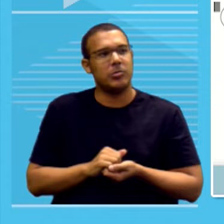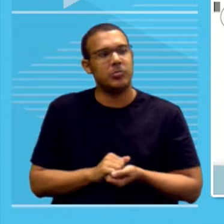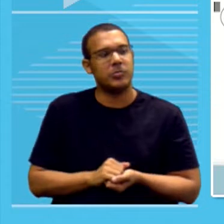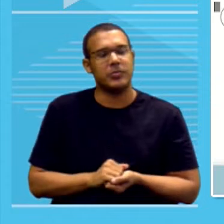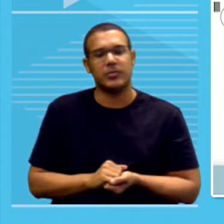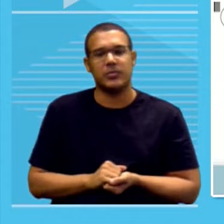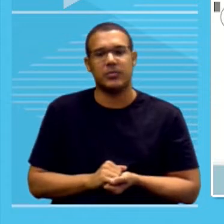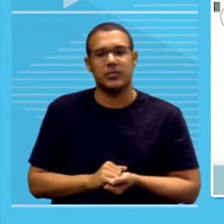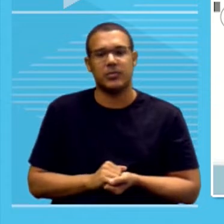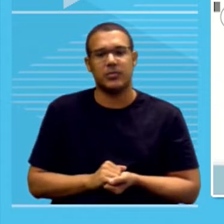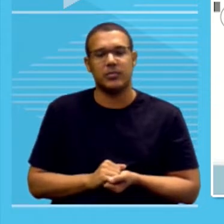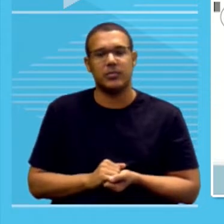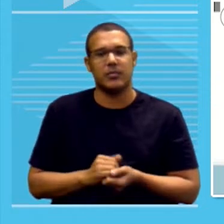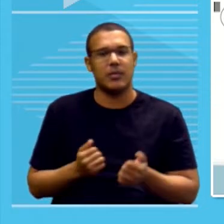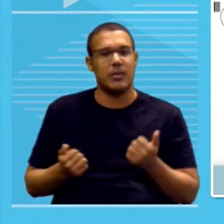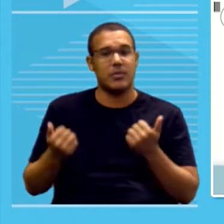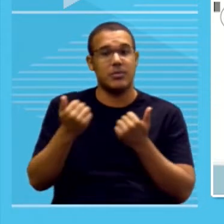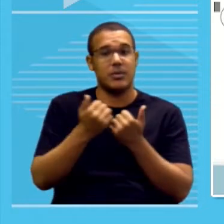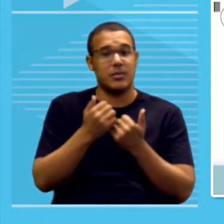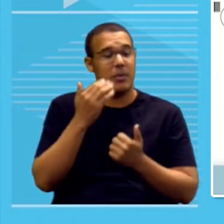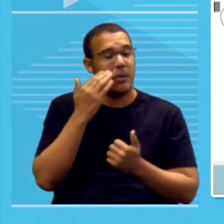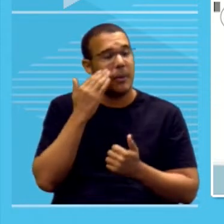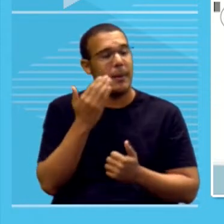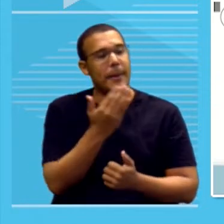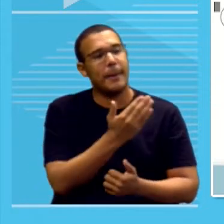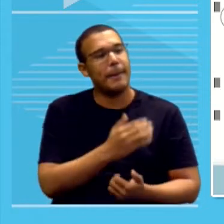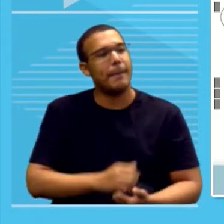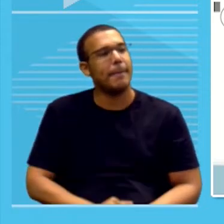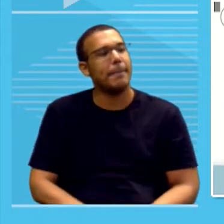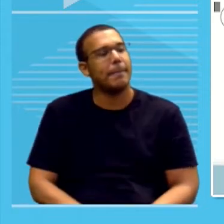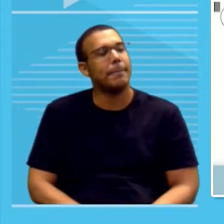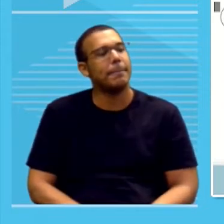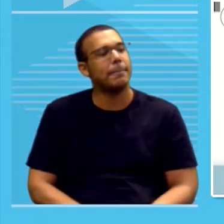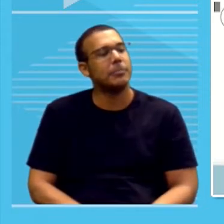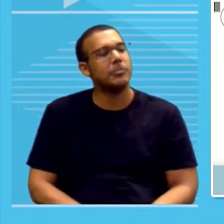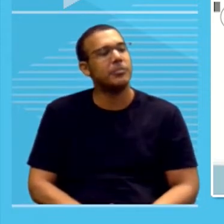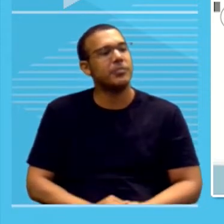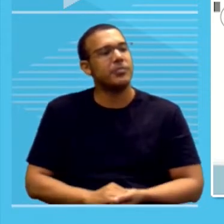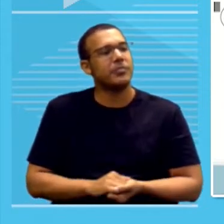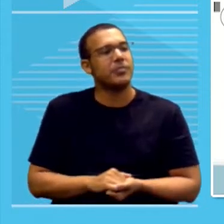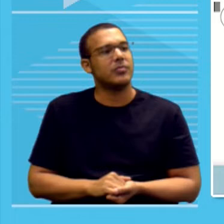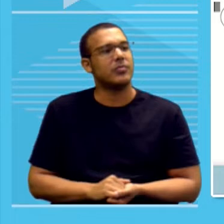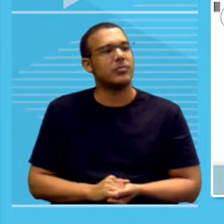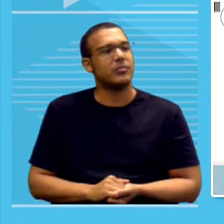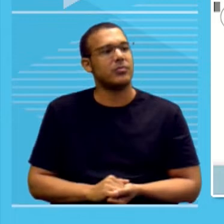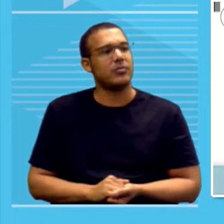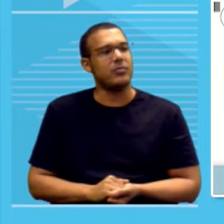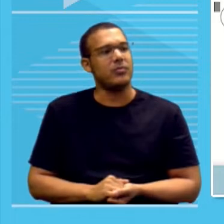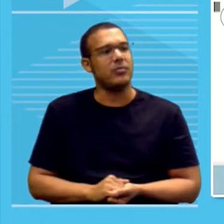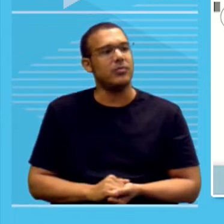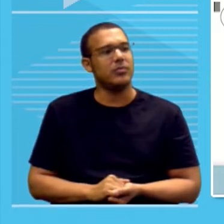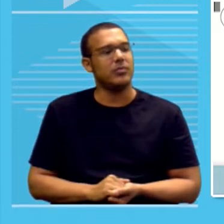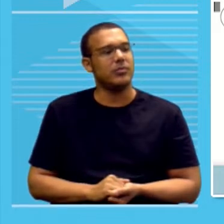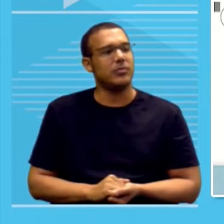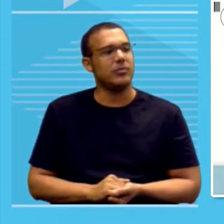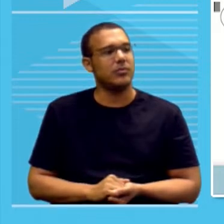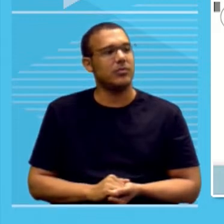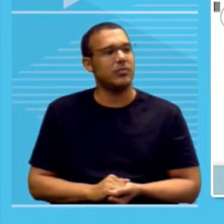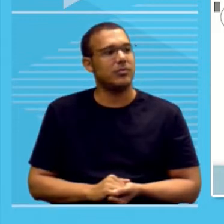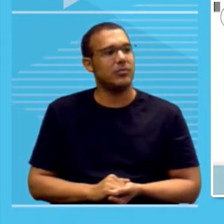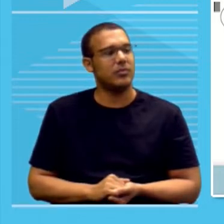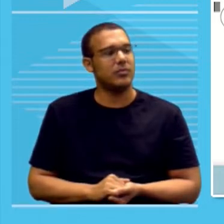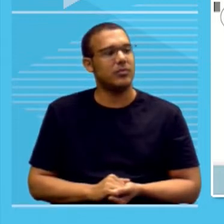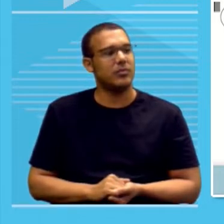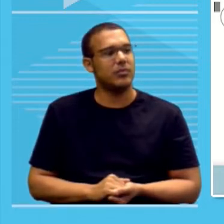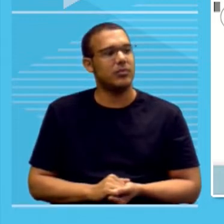ao quadrado vamos substituir igualar este 10 então substituindo os valores que nós temos você vai ter x